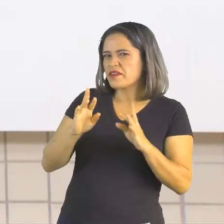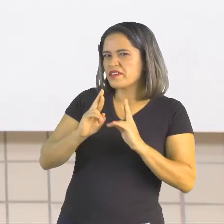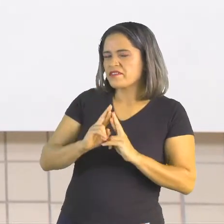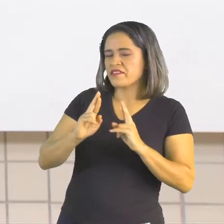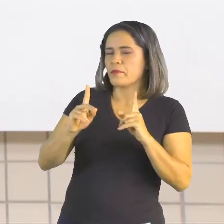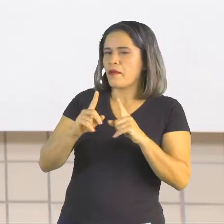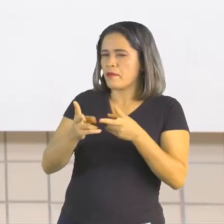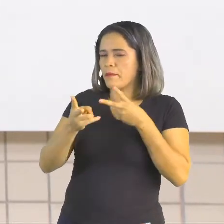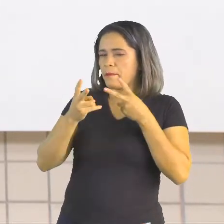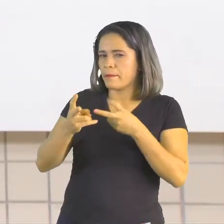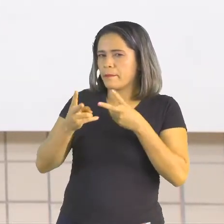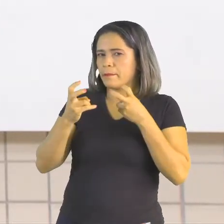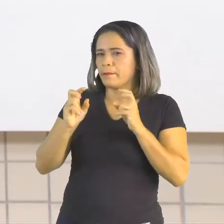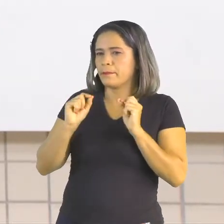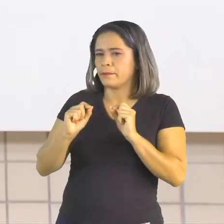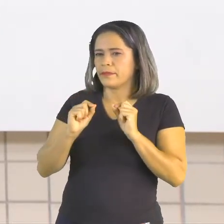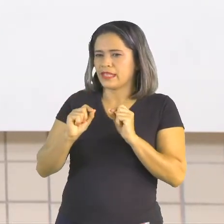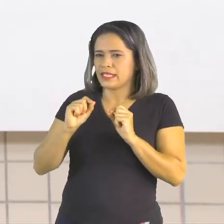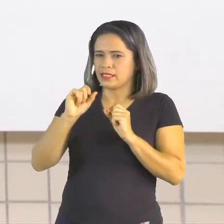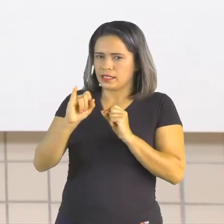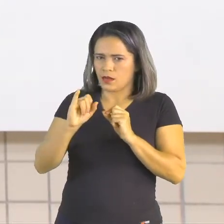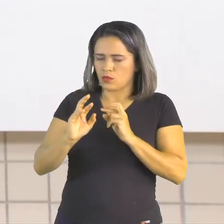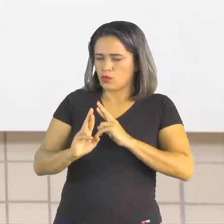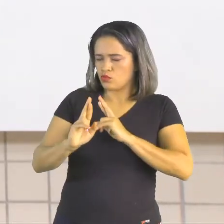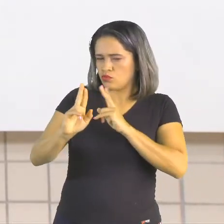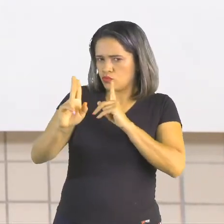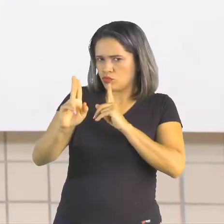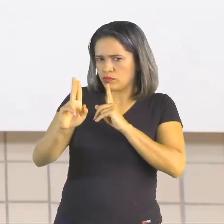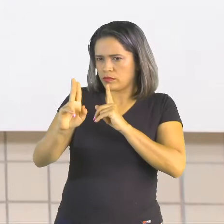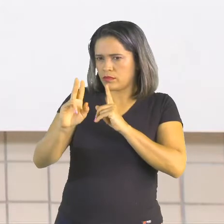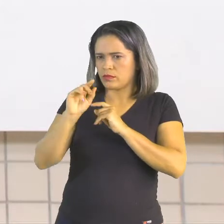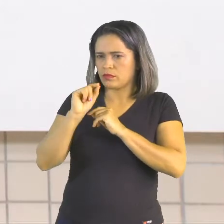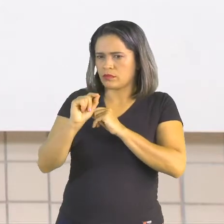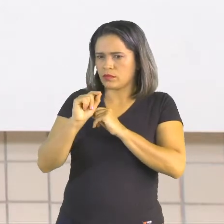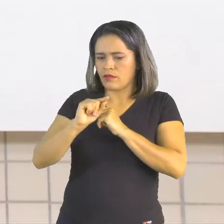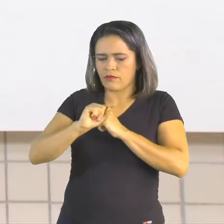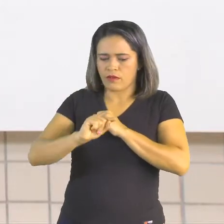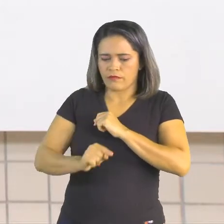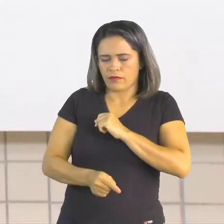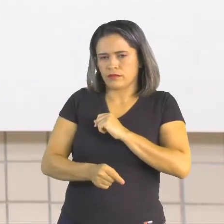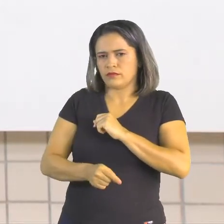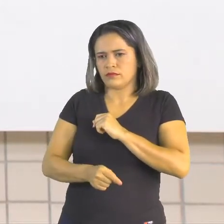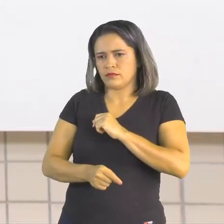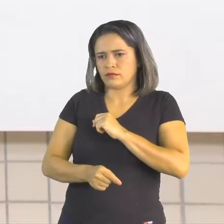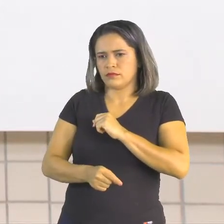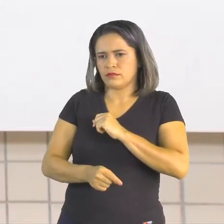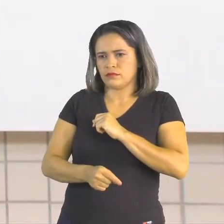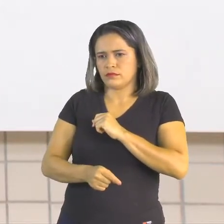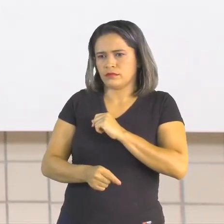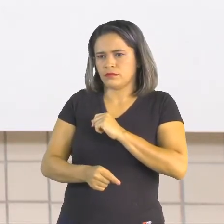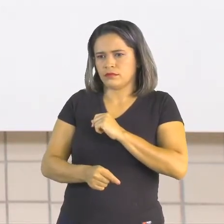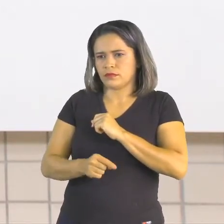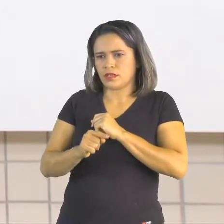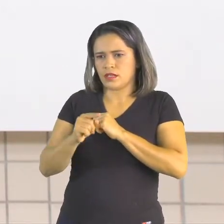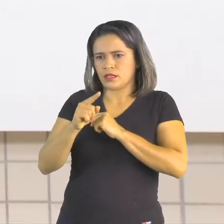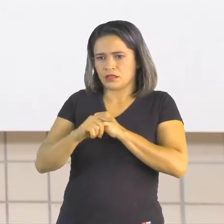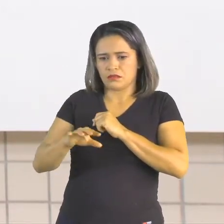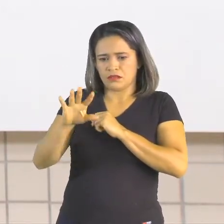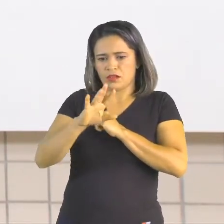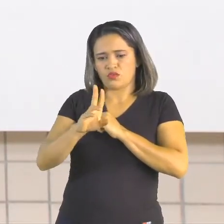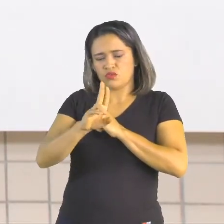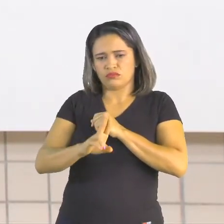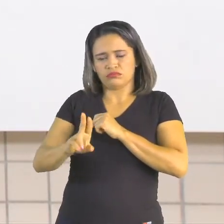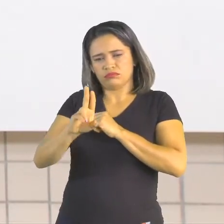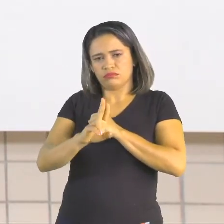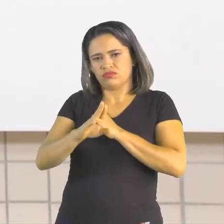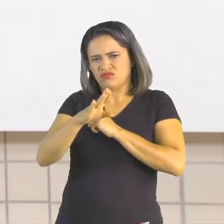que se a única coisa diferente que teve aqui foi a vírgula, de demais, essa é a soma usual que